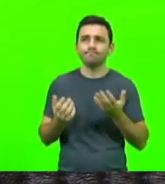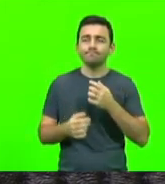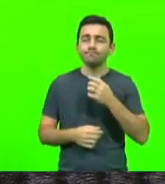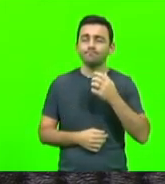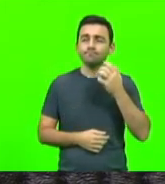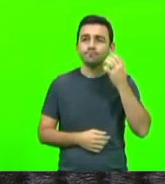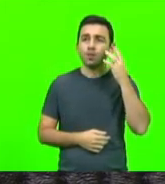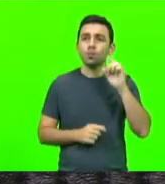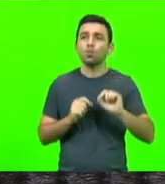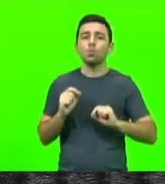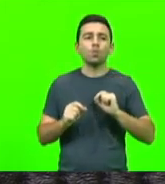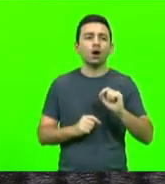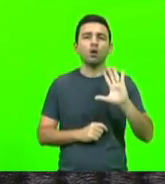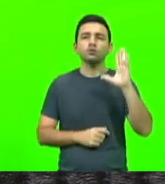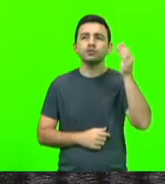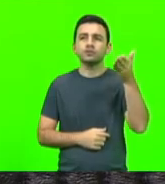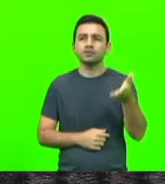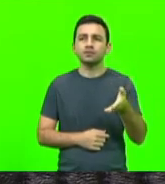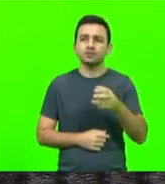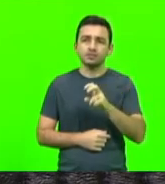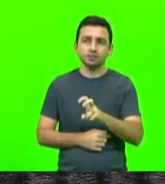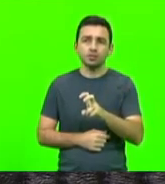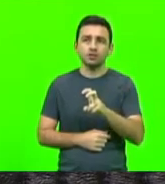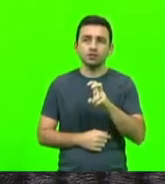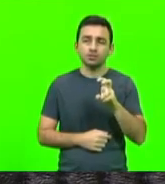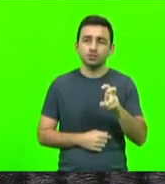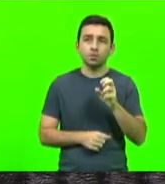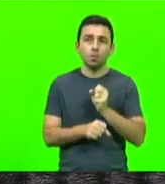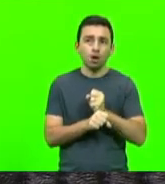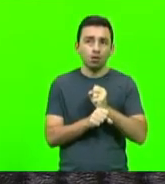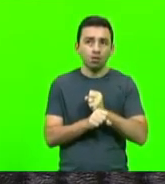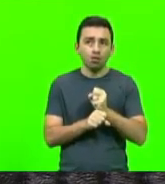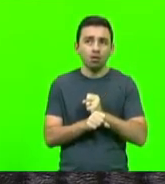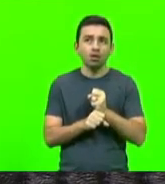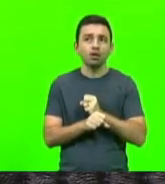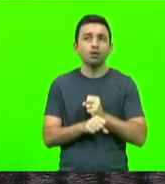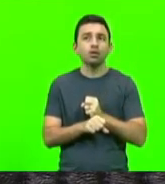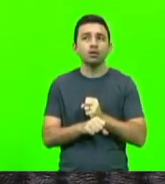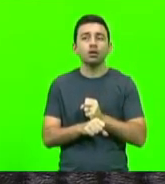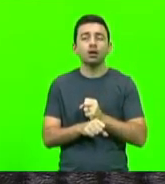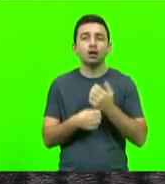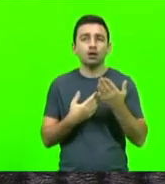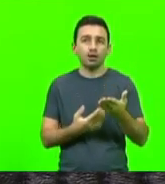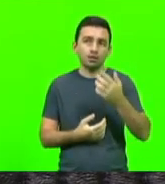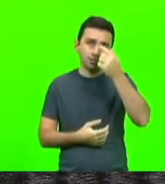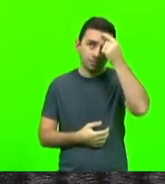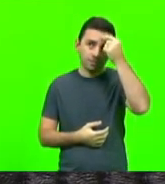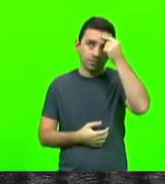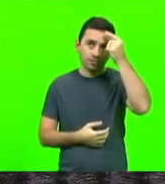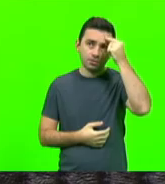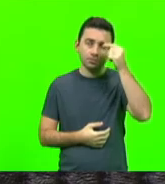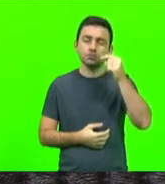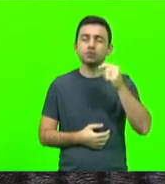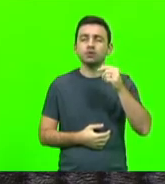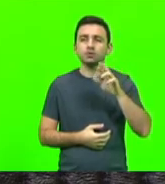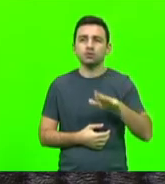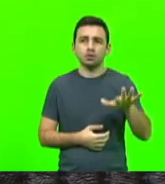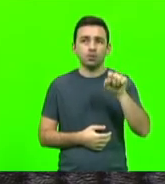o que ocorre nos 55 anos aí de existência da nossa Universidade Federal Regional de